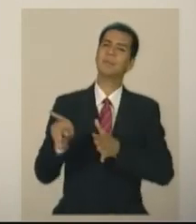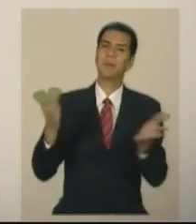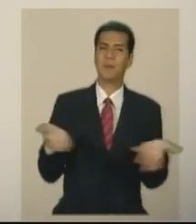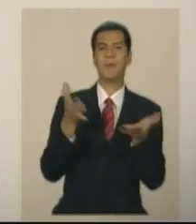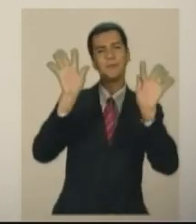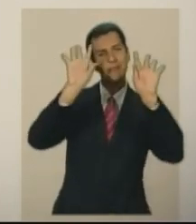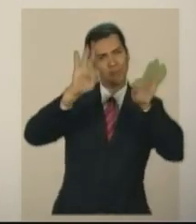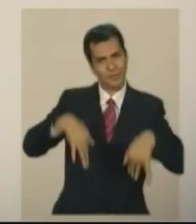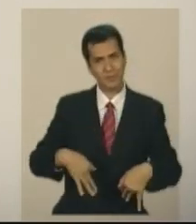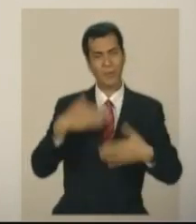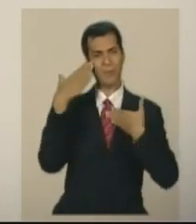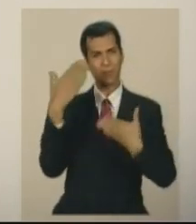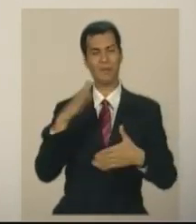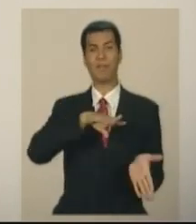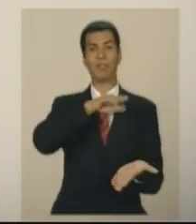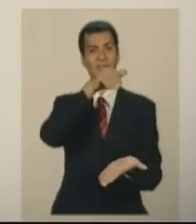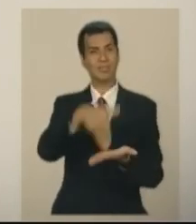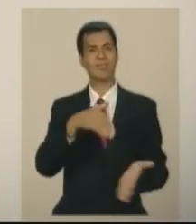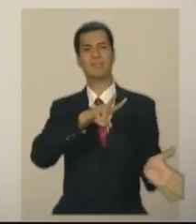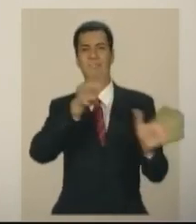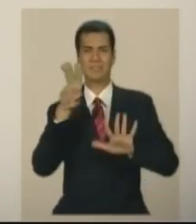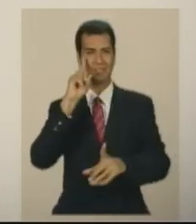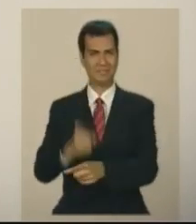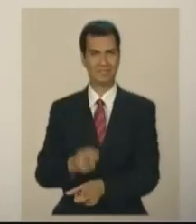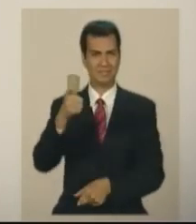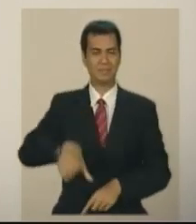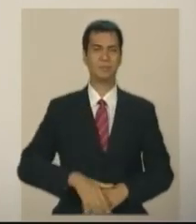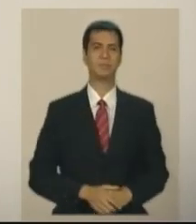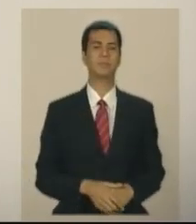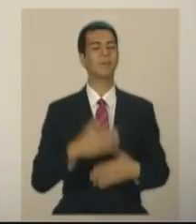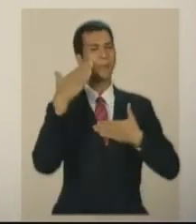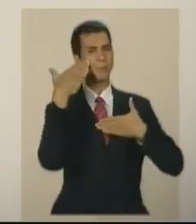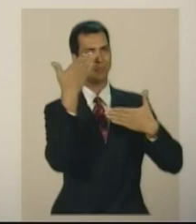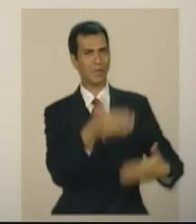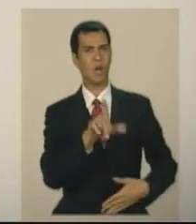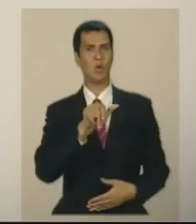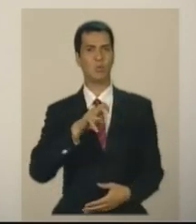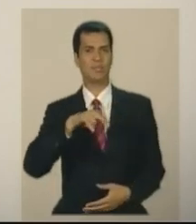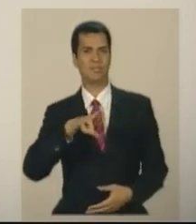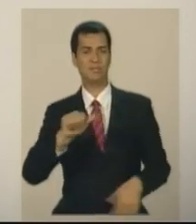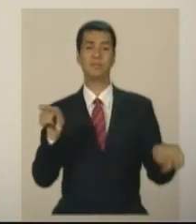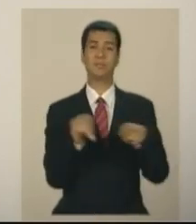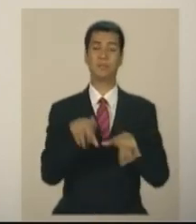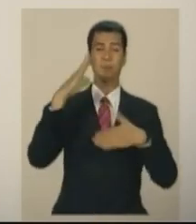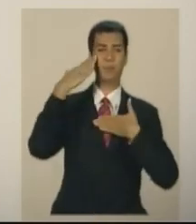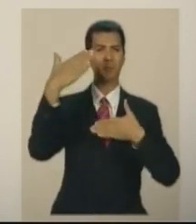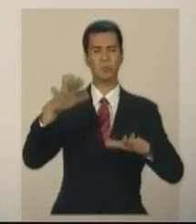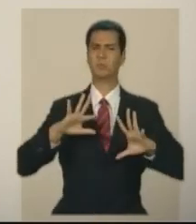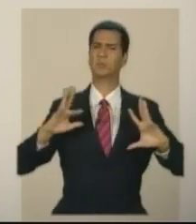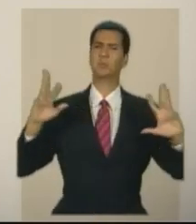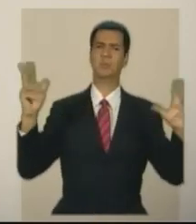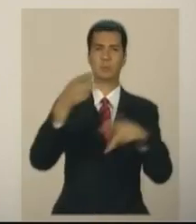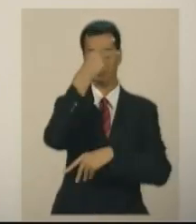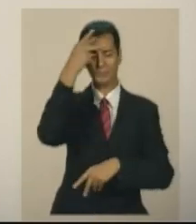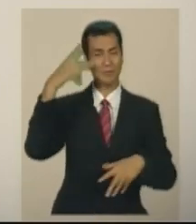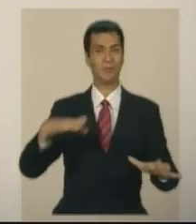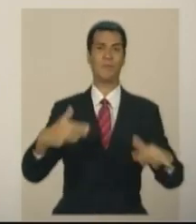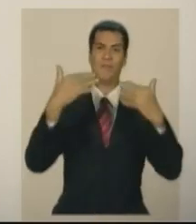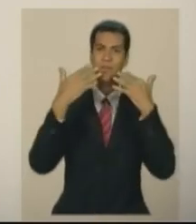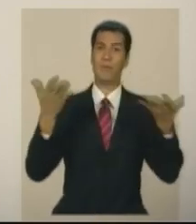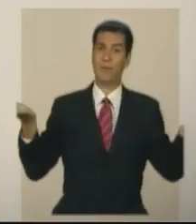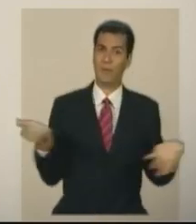chegou ao fim obrigado e até semana que vem olha Luciano obrigada obrigada também a todos os ouvintes